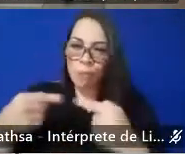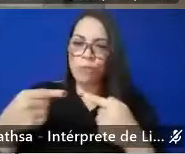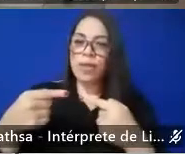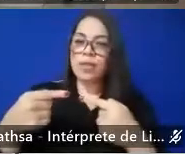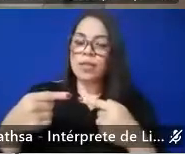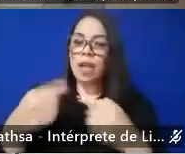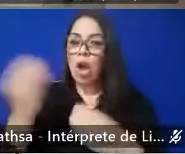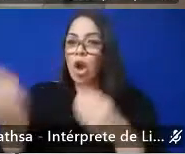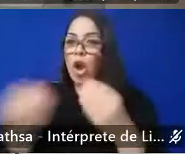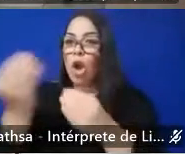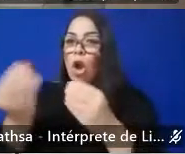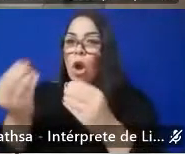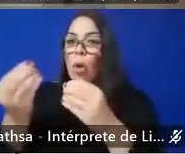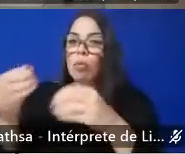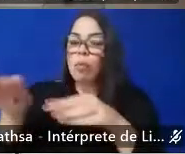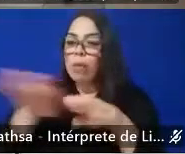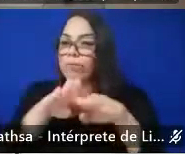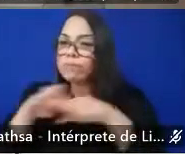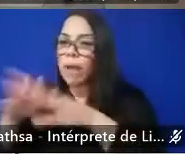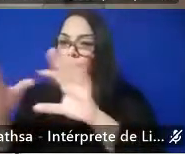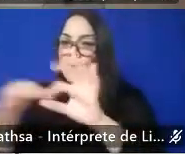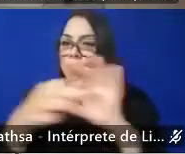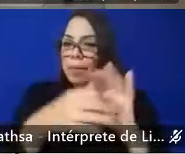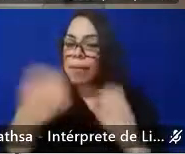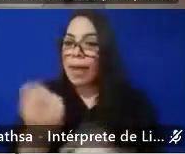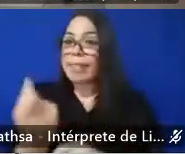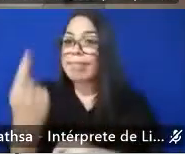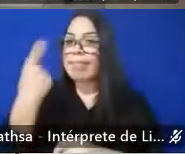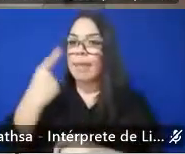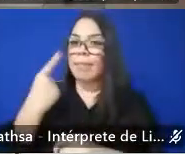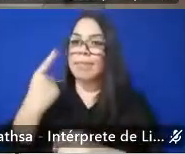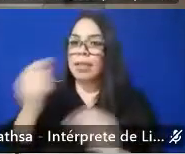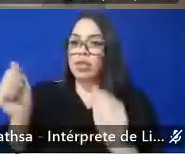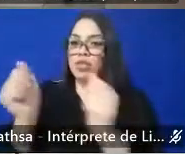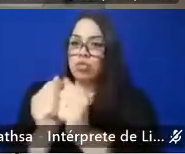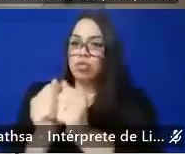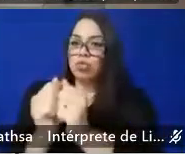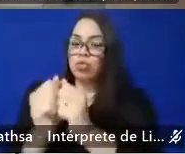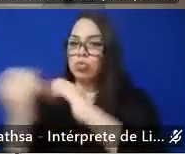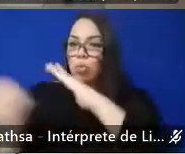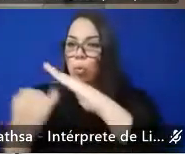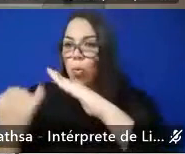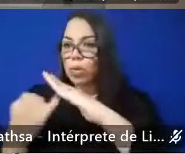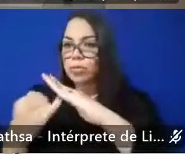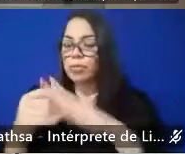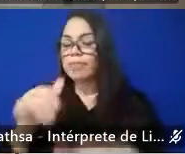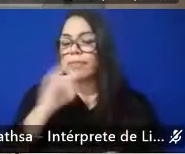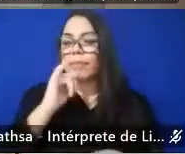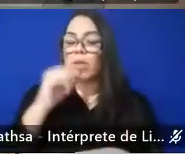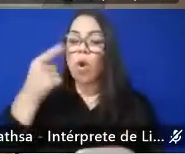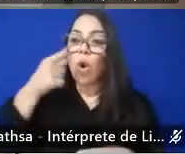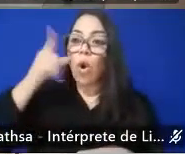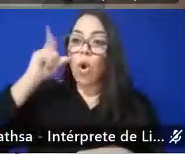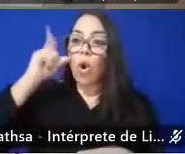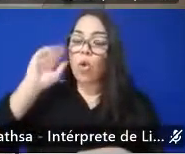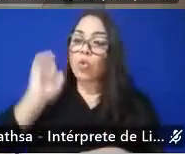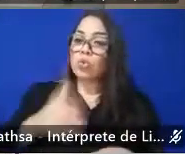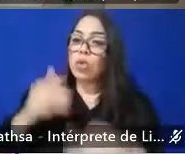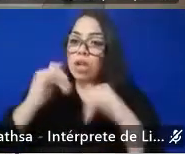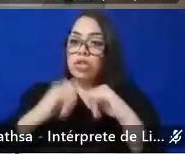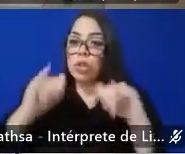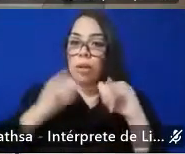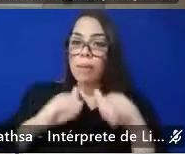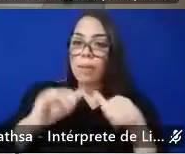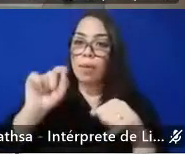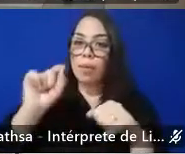da da Independência funcional comunidade é Ontem nós já publicamos uma uma medusa